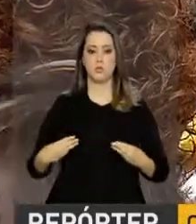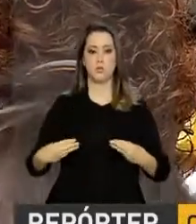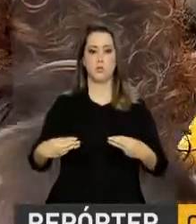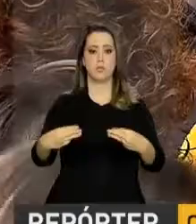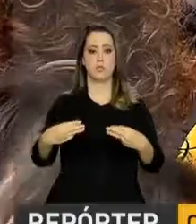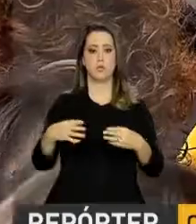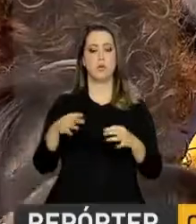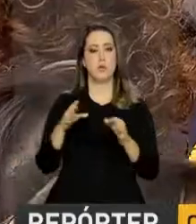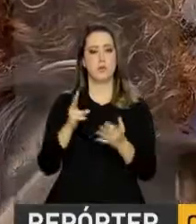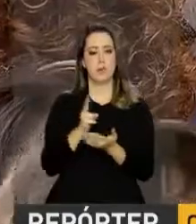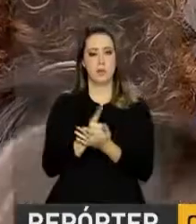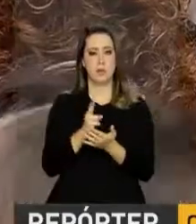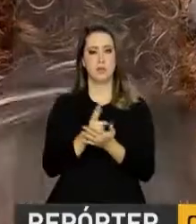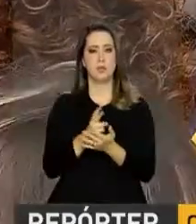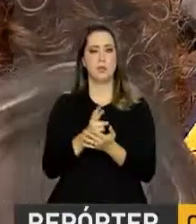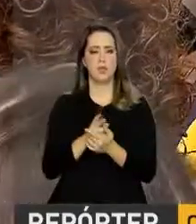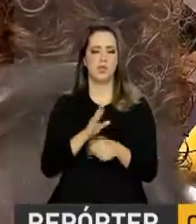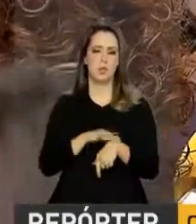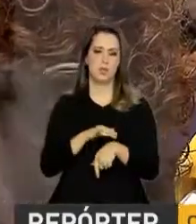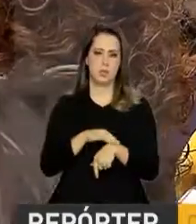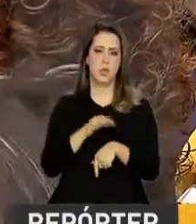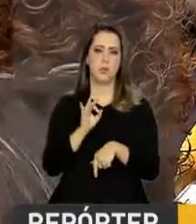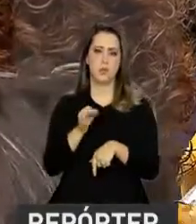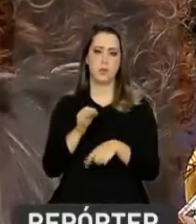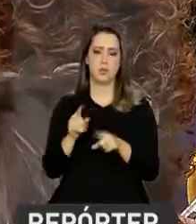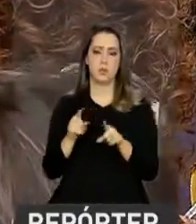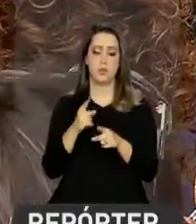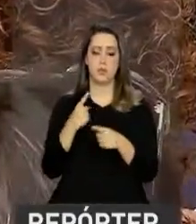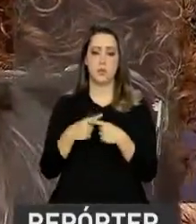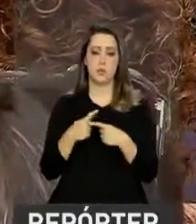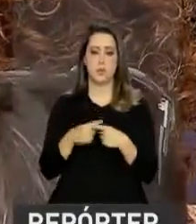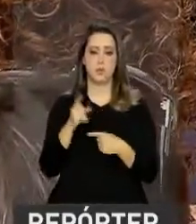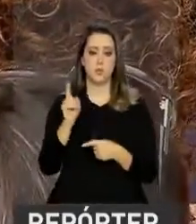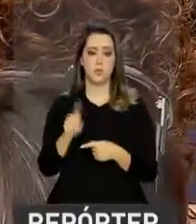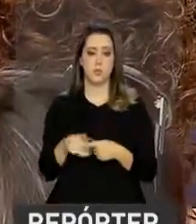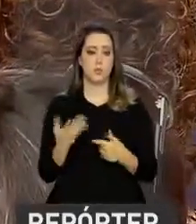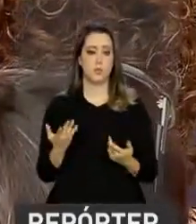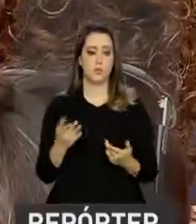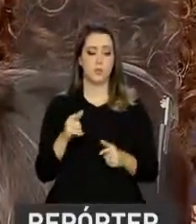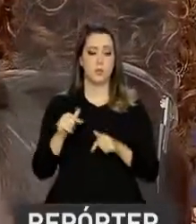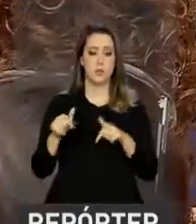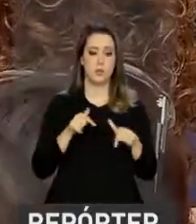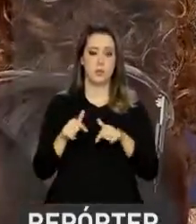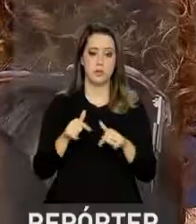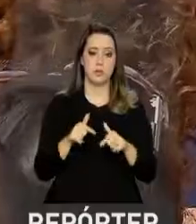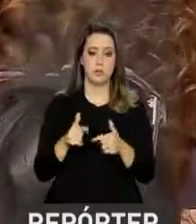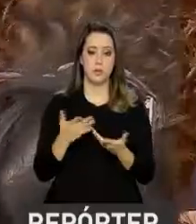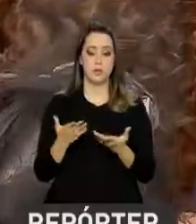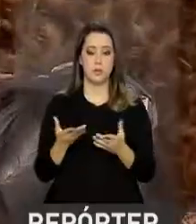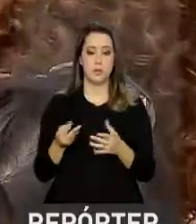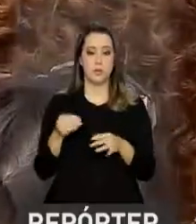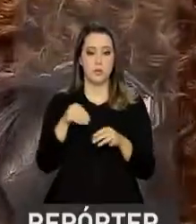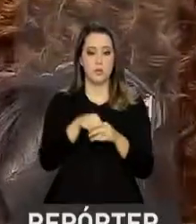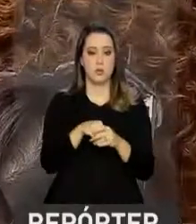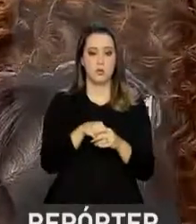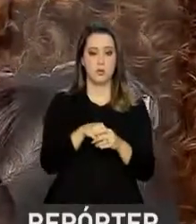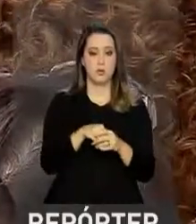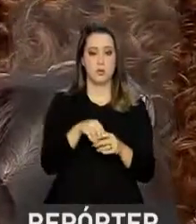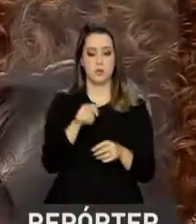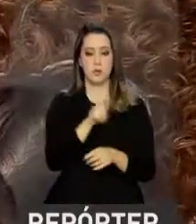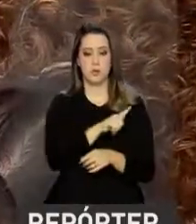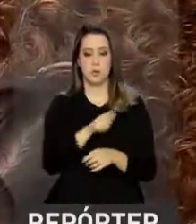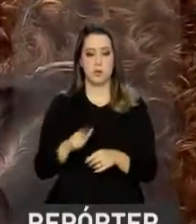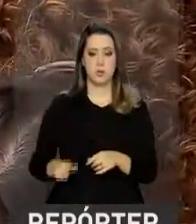extraordinário da segurança pública porque essa é uma digamos uma função a princípio dos governos